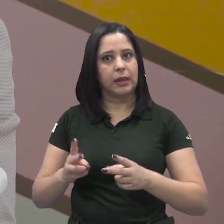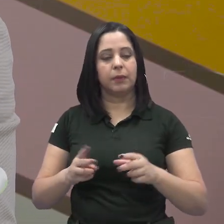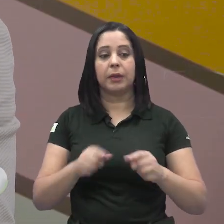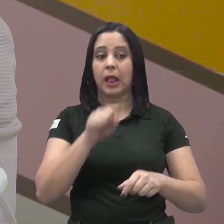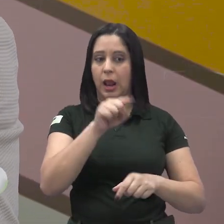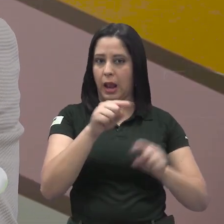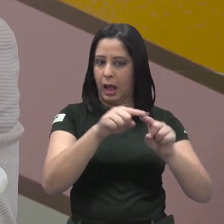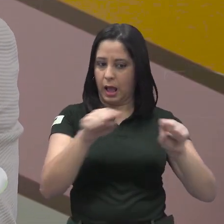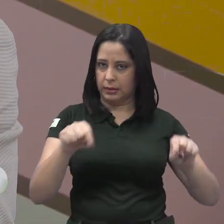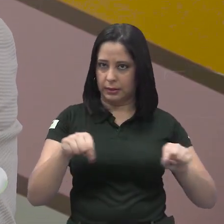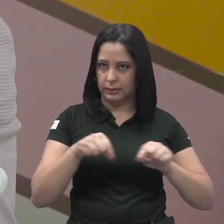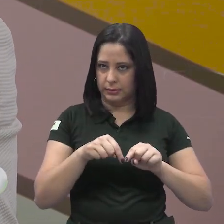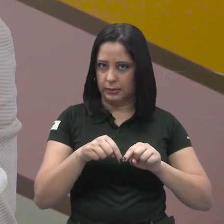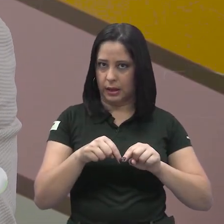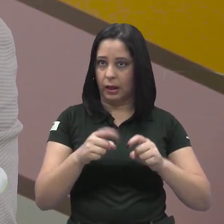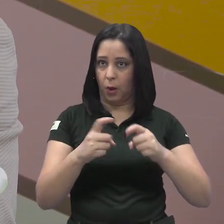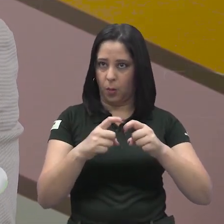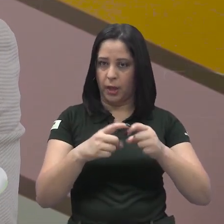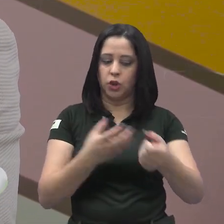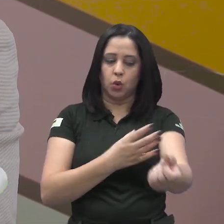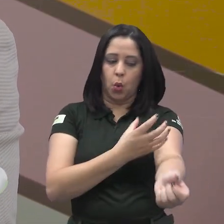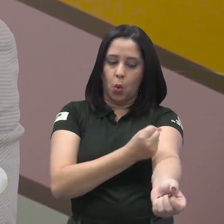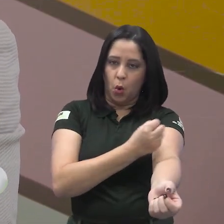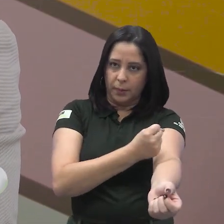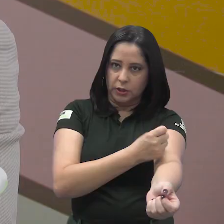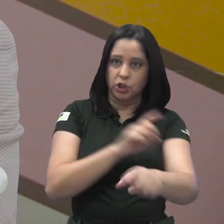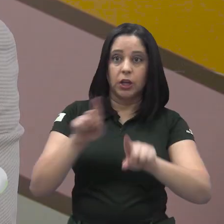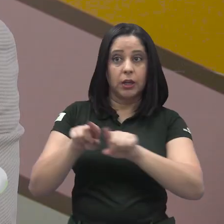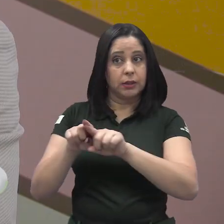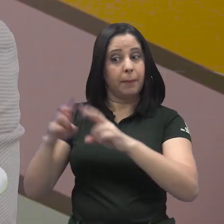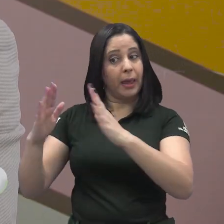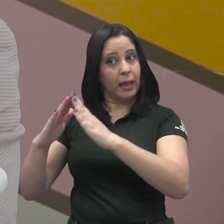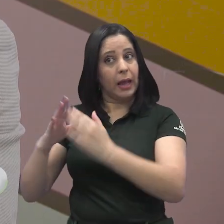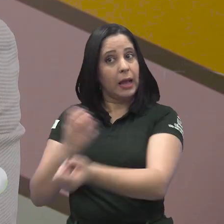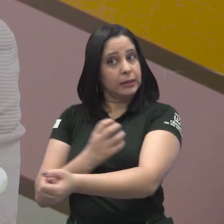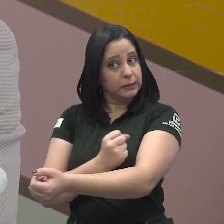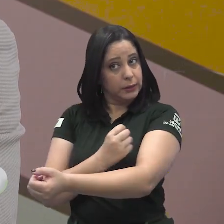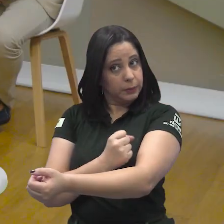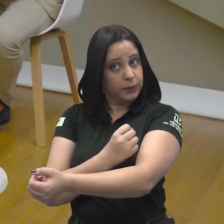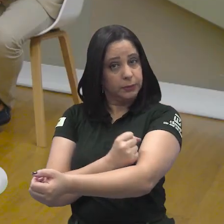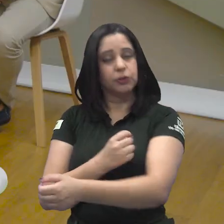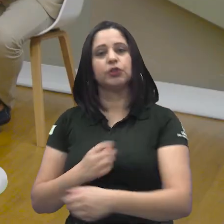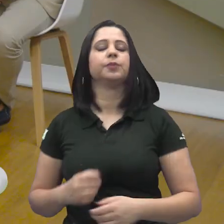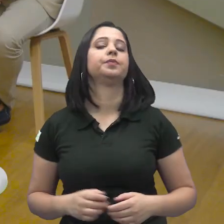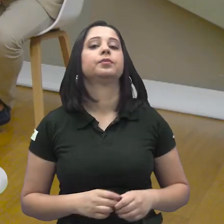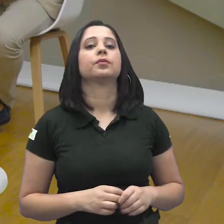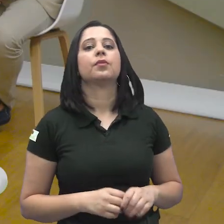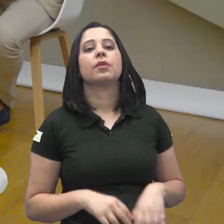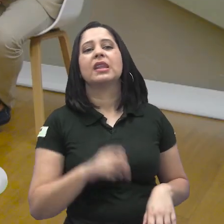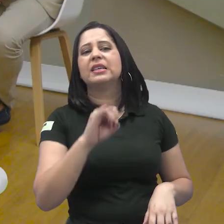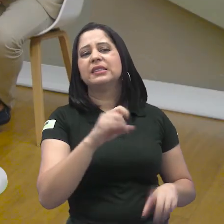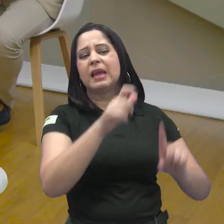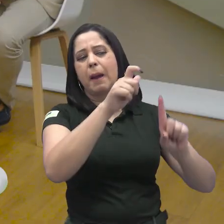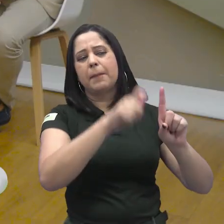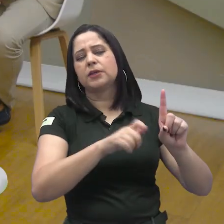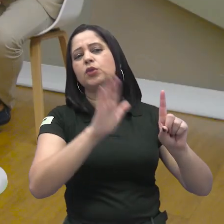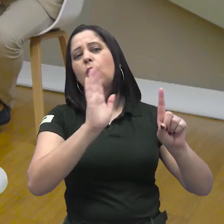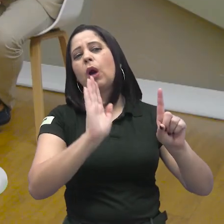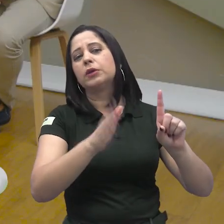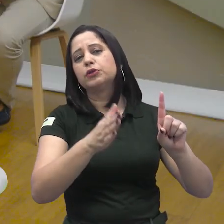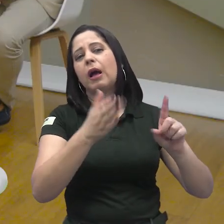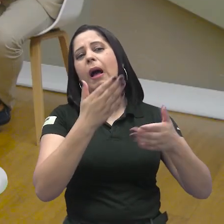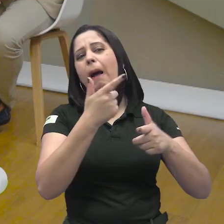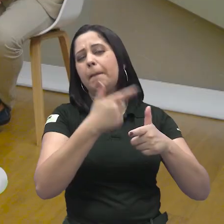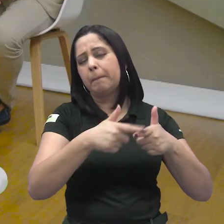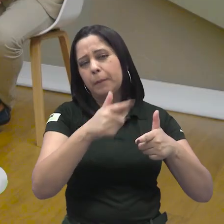no consultório quanto em casa, traz bastante informação adicional. É importante, então, as pessoas que já teve algum problema com pressão alta ou que